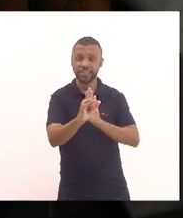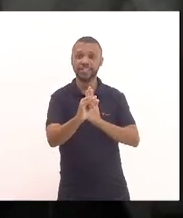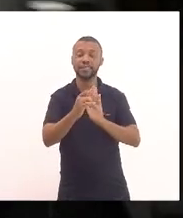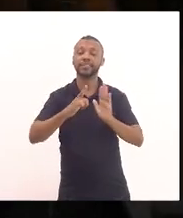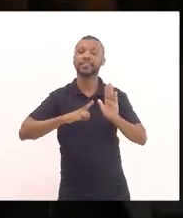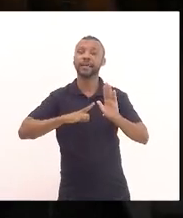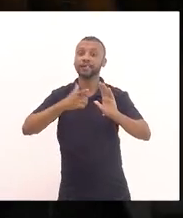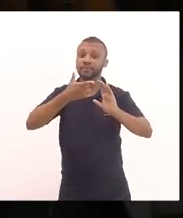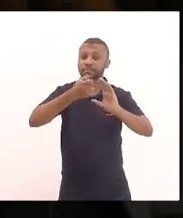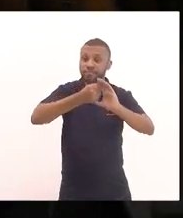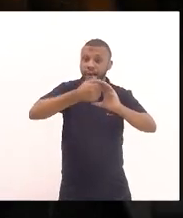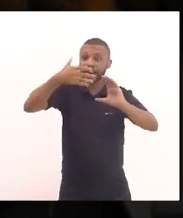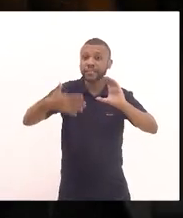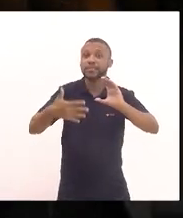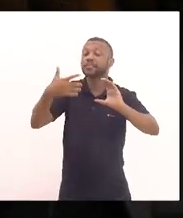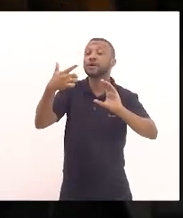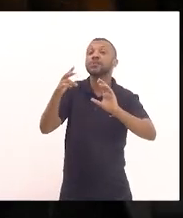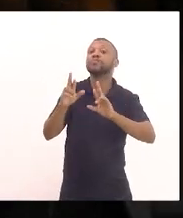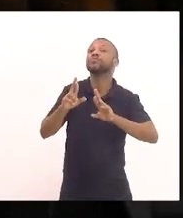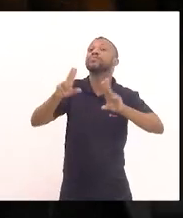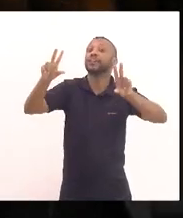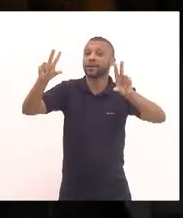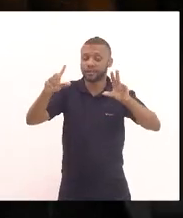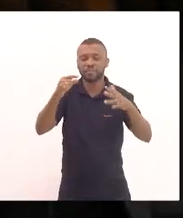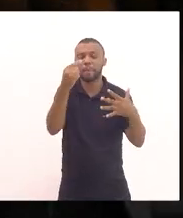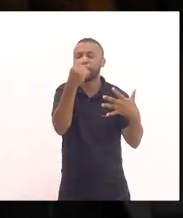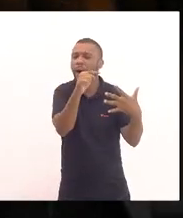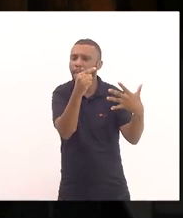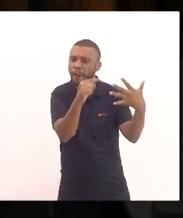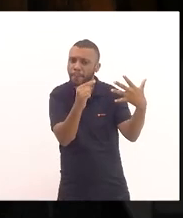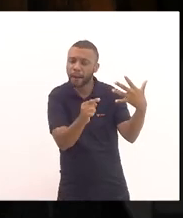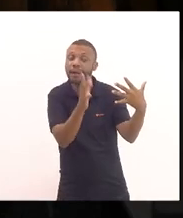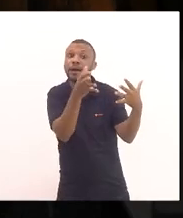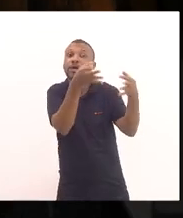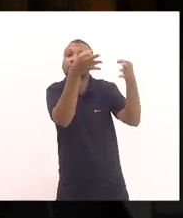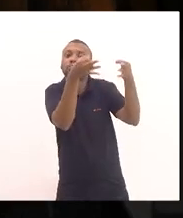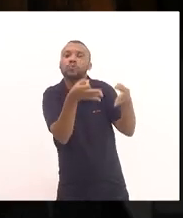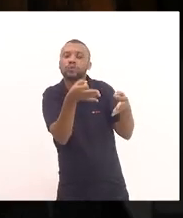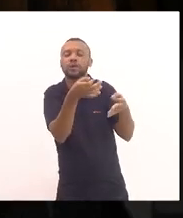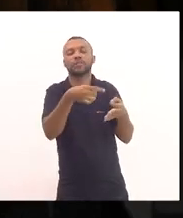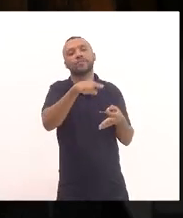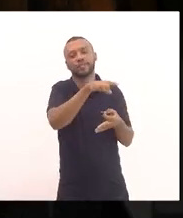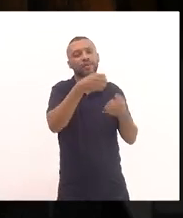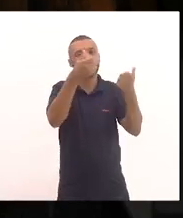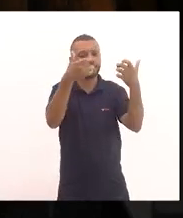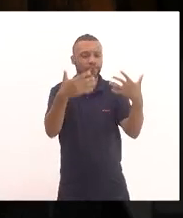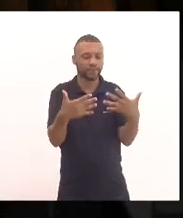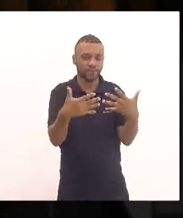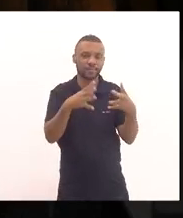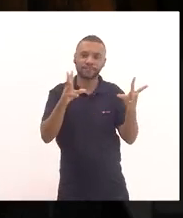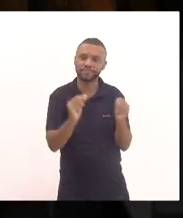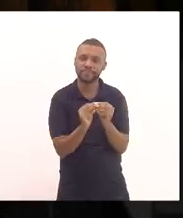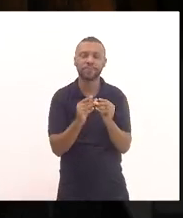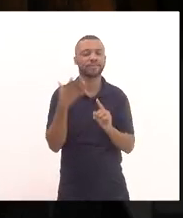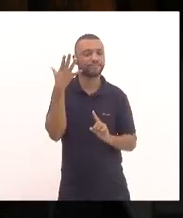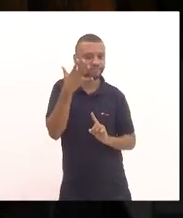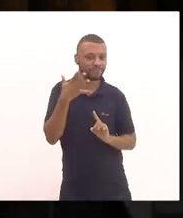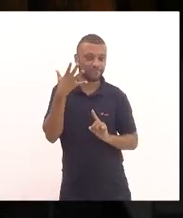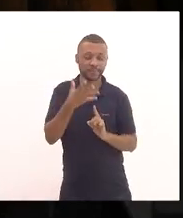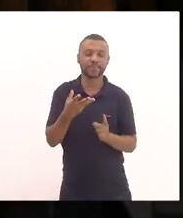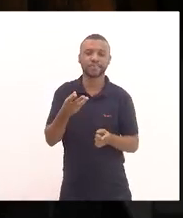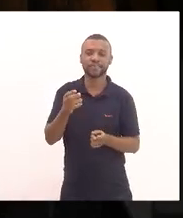outra dimensão, além das dimensões já justas que você ressaltou na tua fala, que o